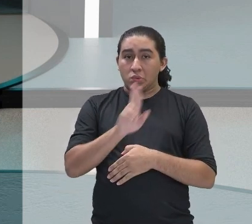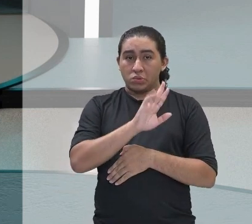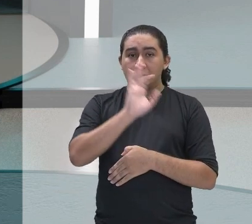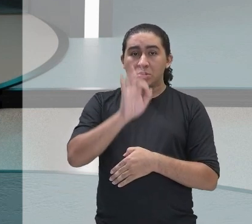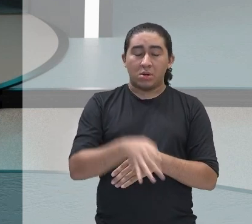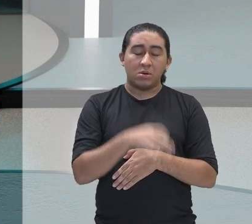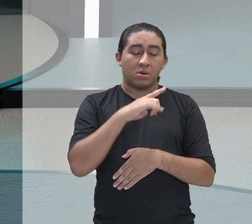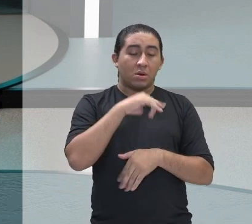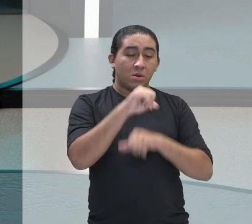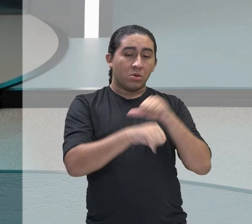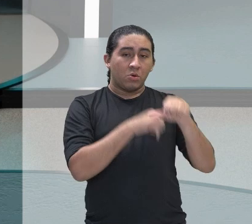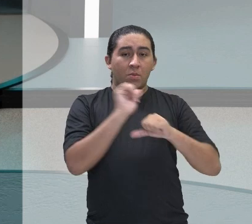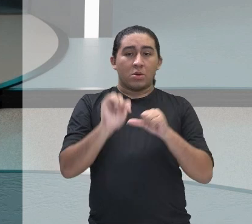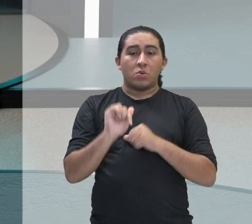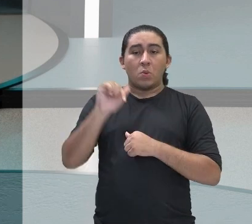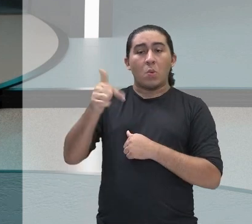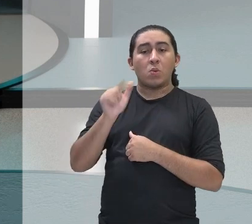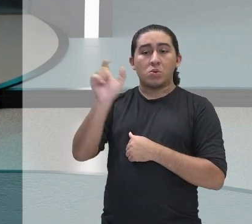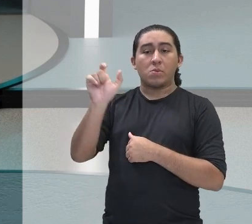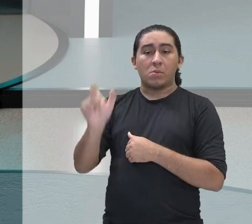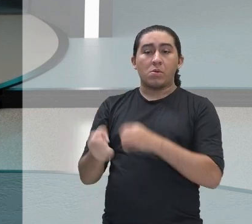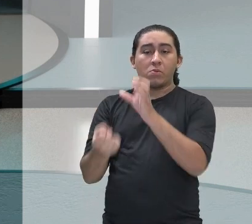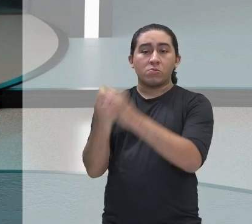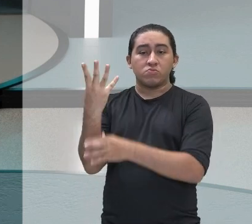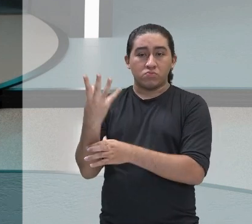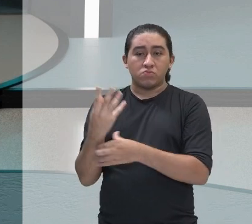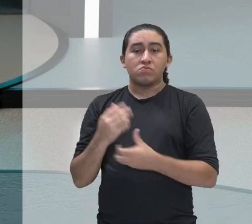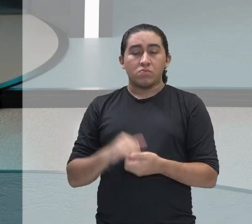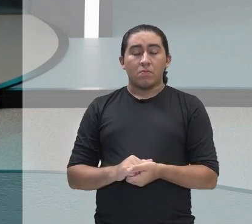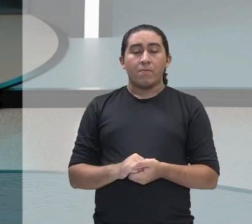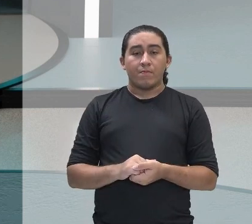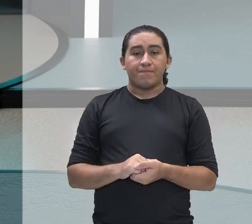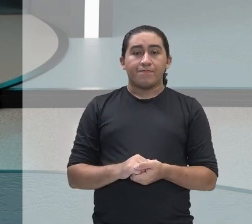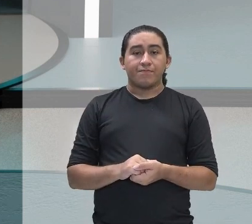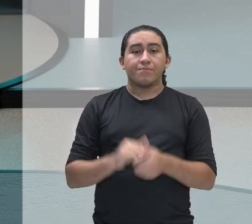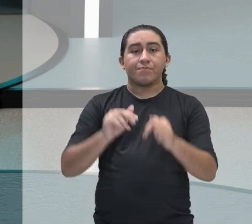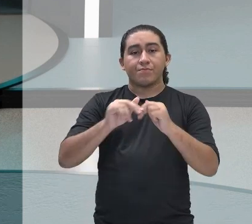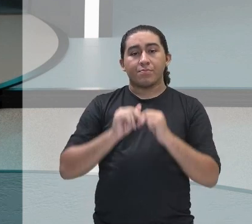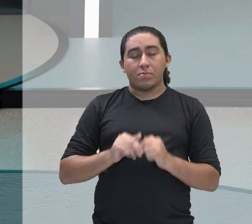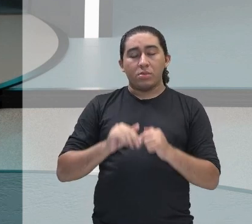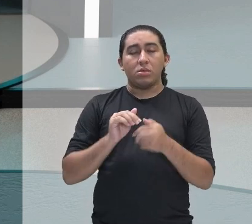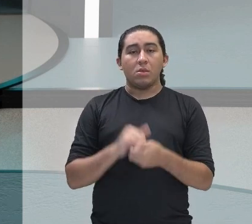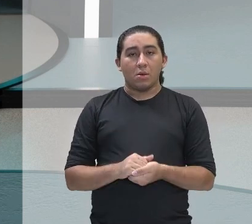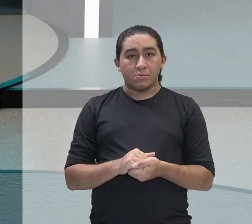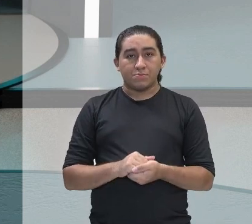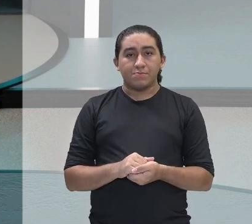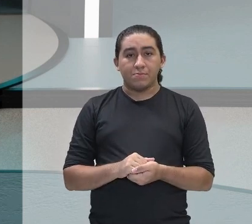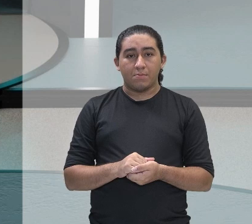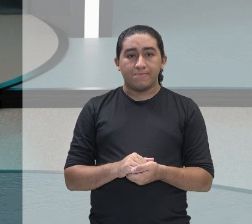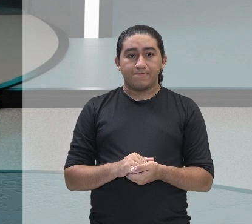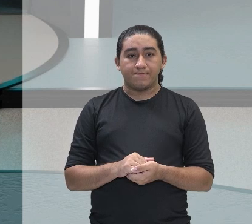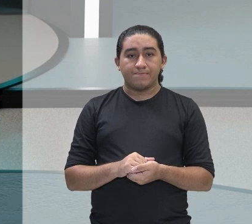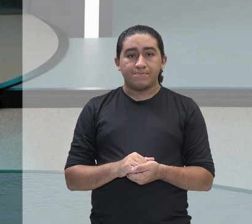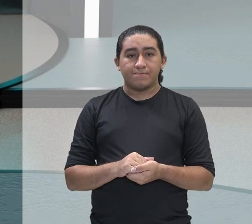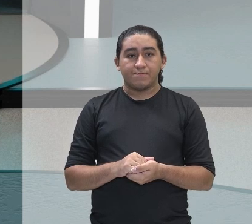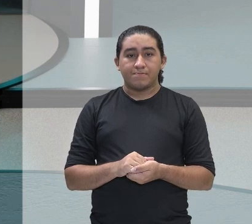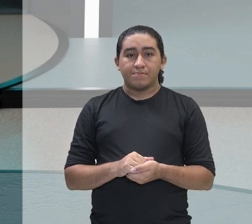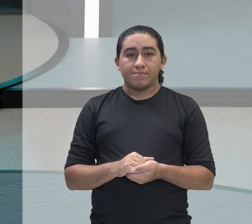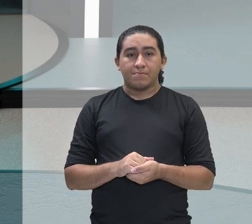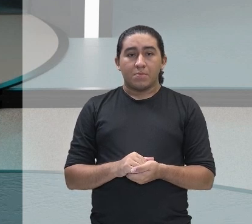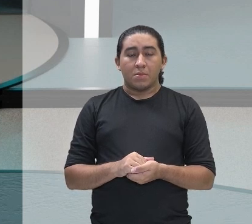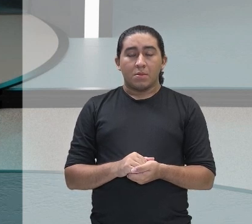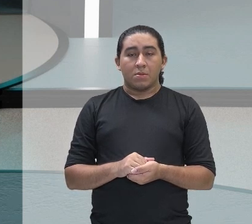para transformar, né, em outras palavras. Então, a derivação prefixal e sufixal é o acréscimo